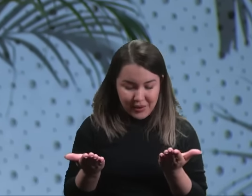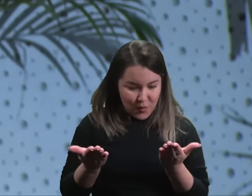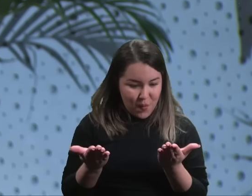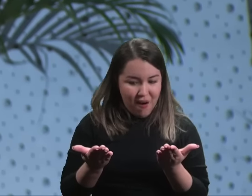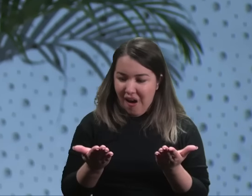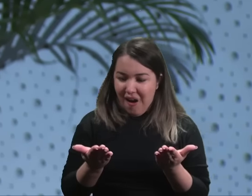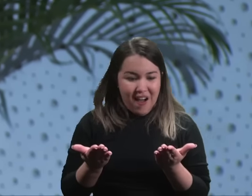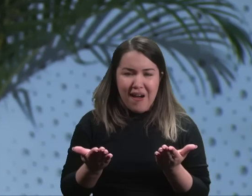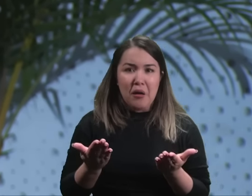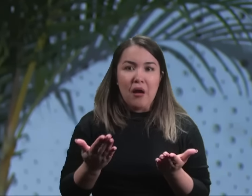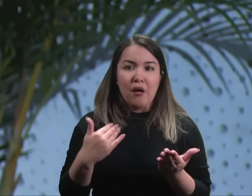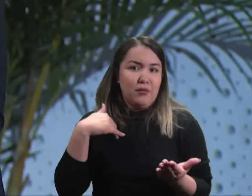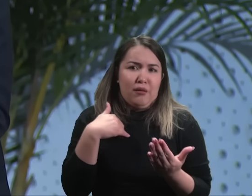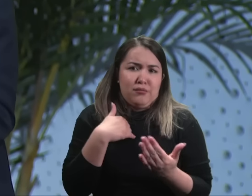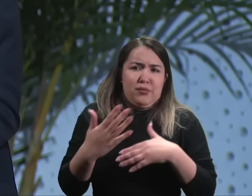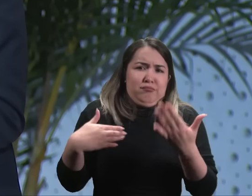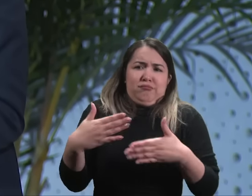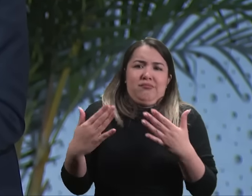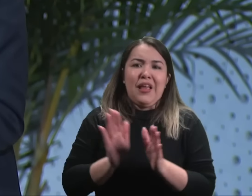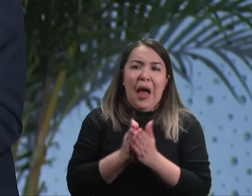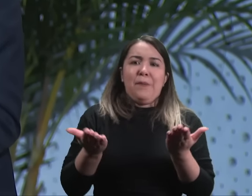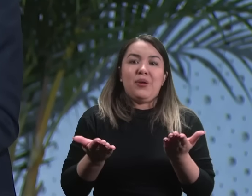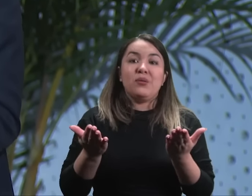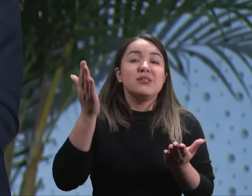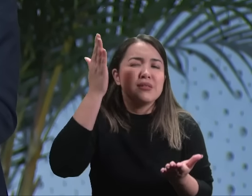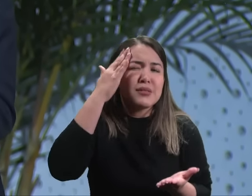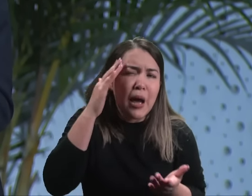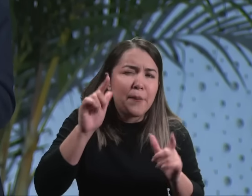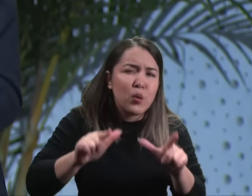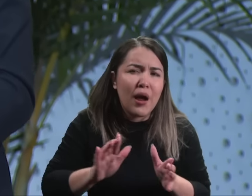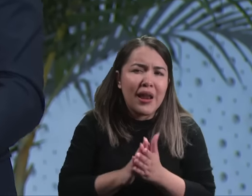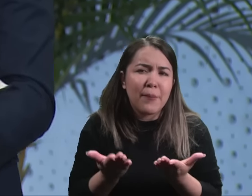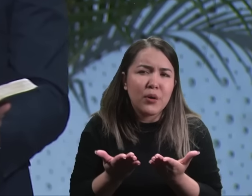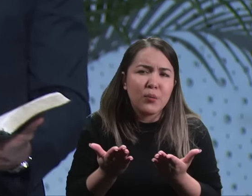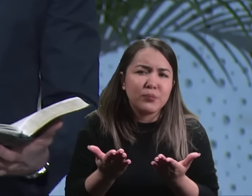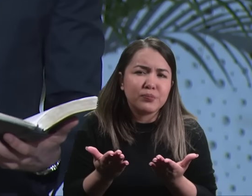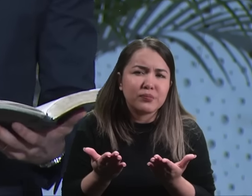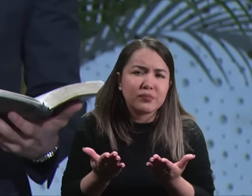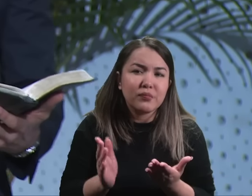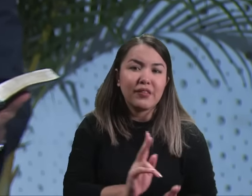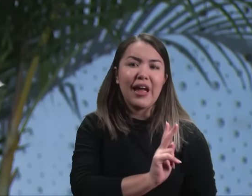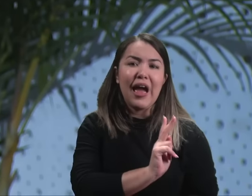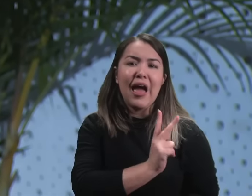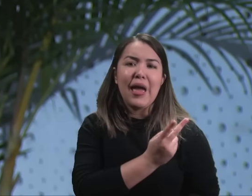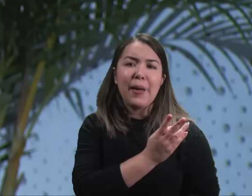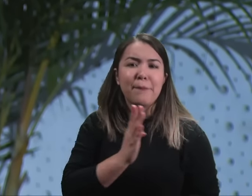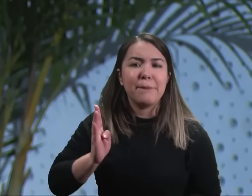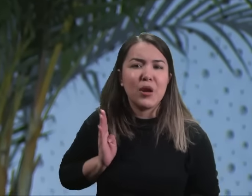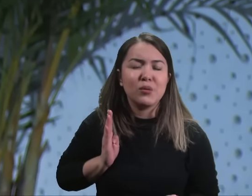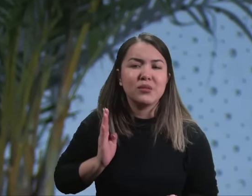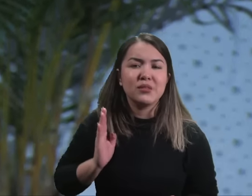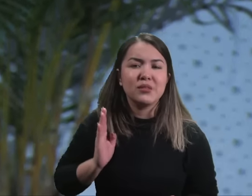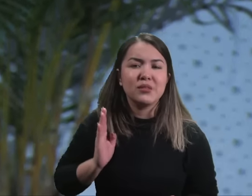assim aleatoriamente sabe onde ele abriu Hebreus Capítulo 8 Versículo 1 e 2 e a palavra do